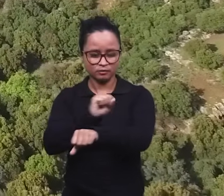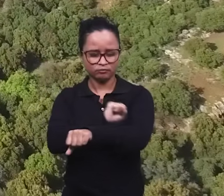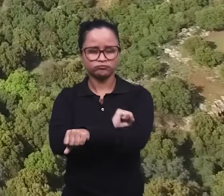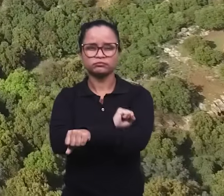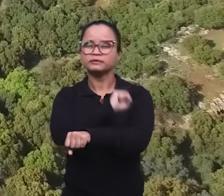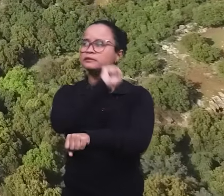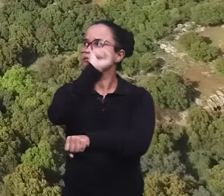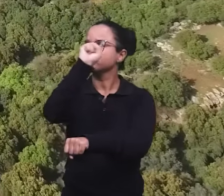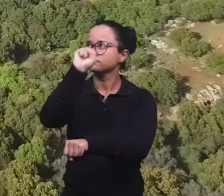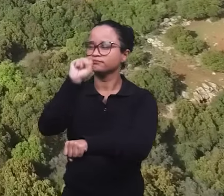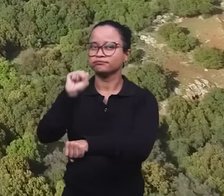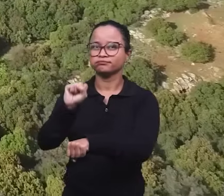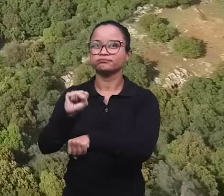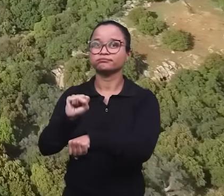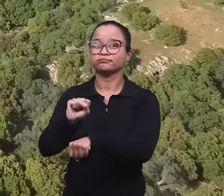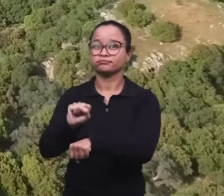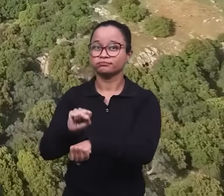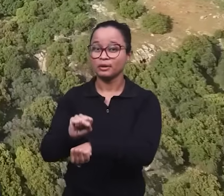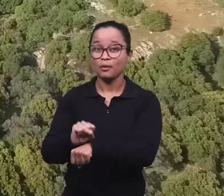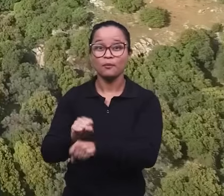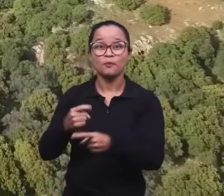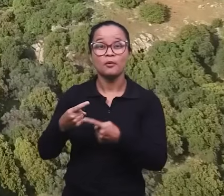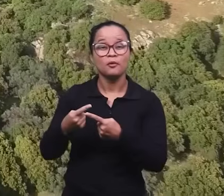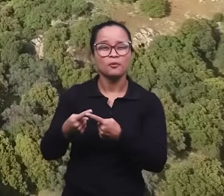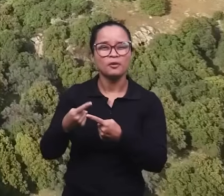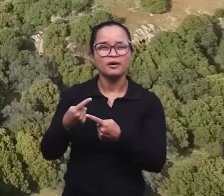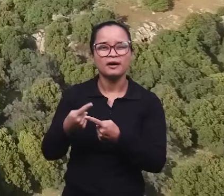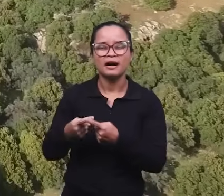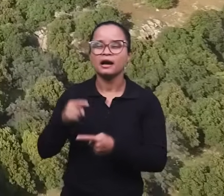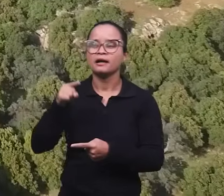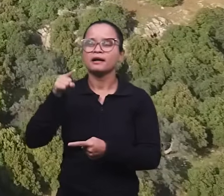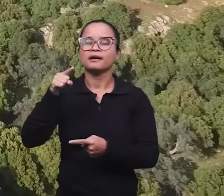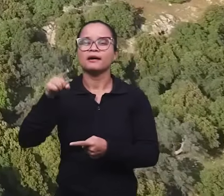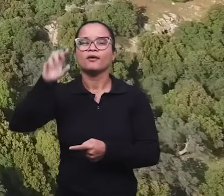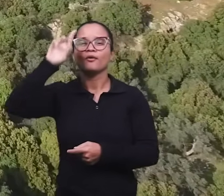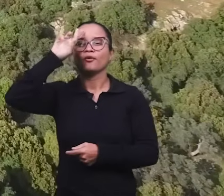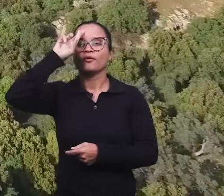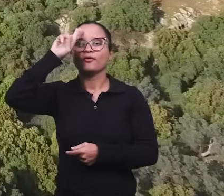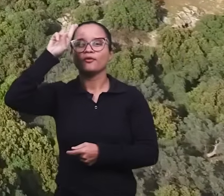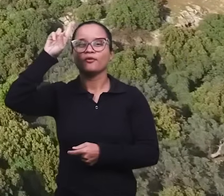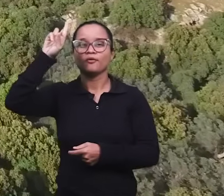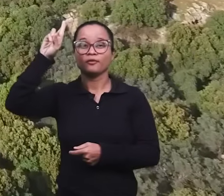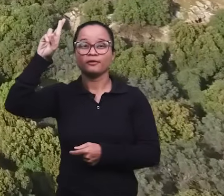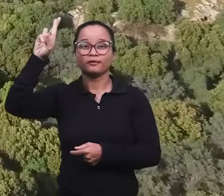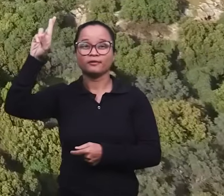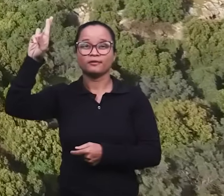de Sião, porque ali o Senhor